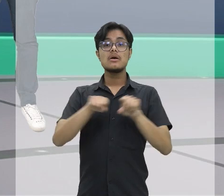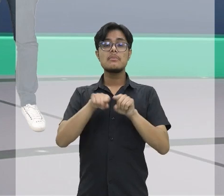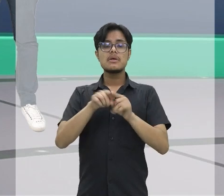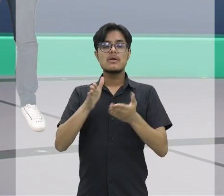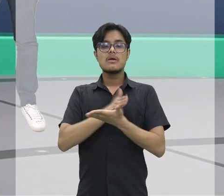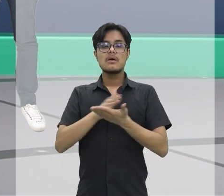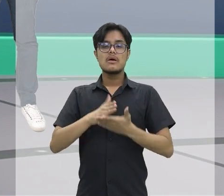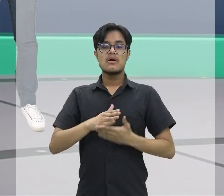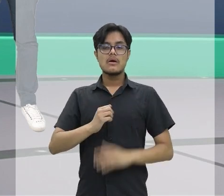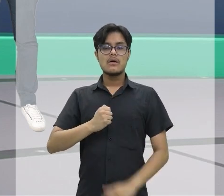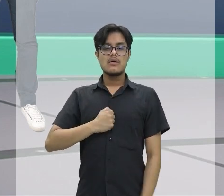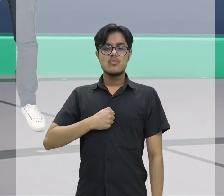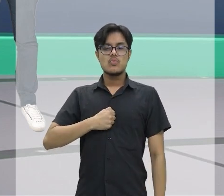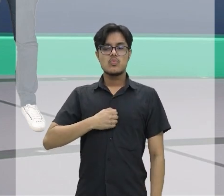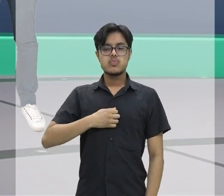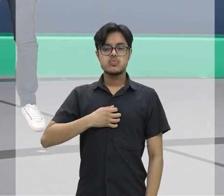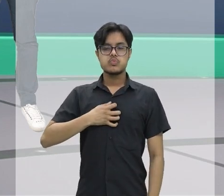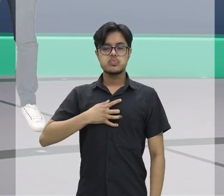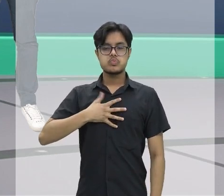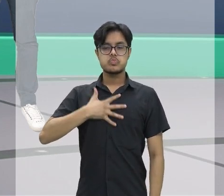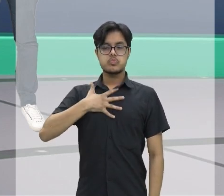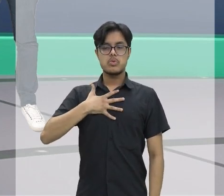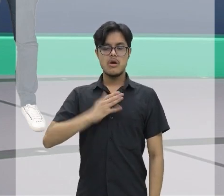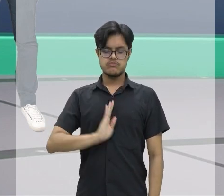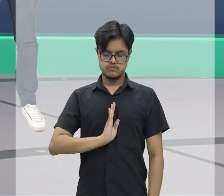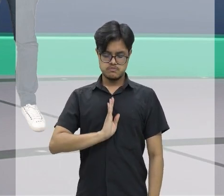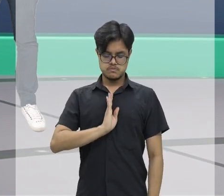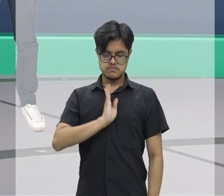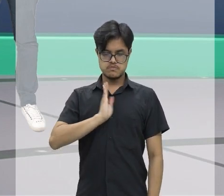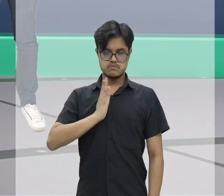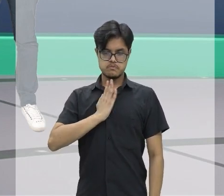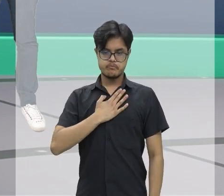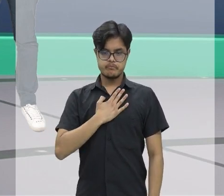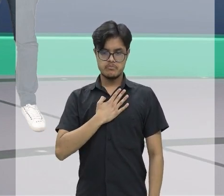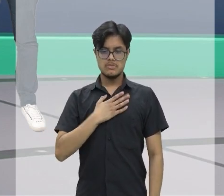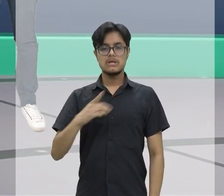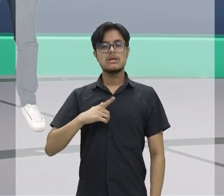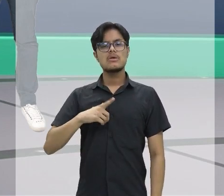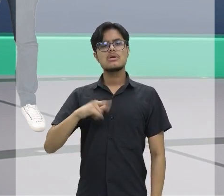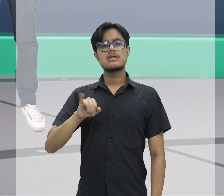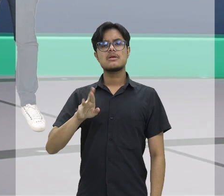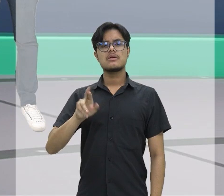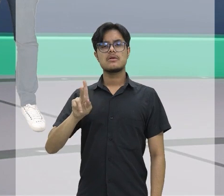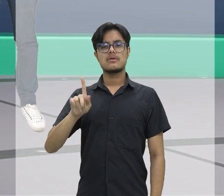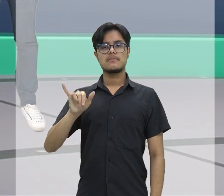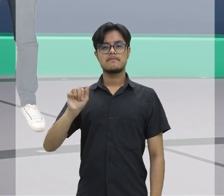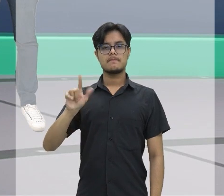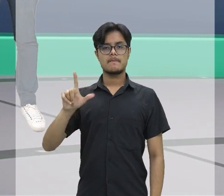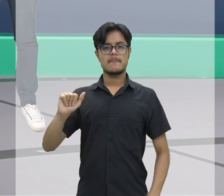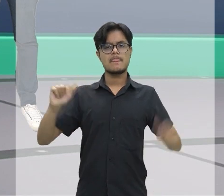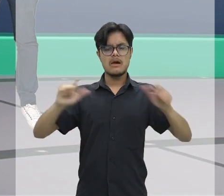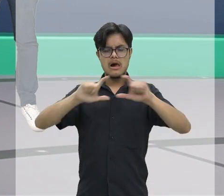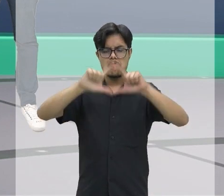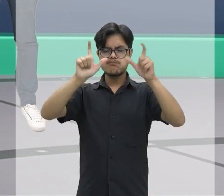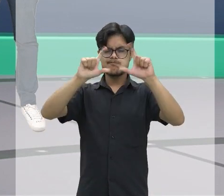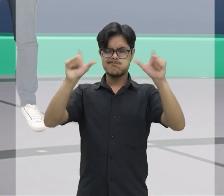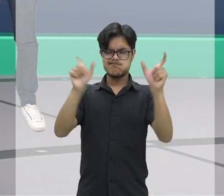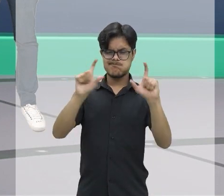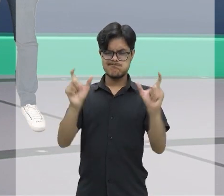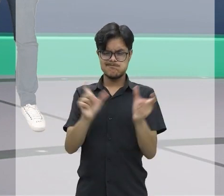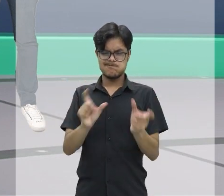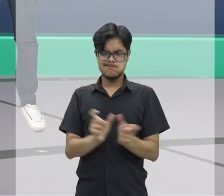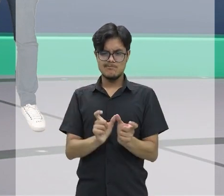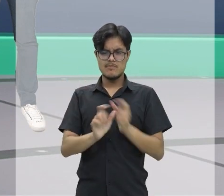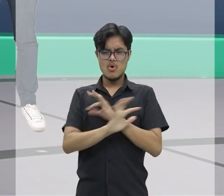né, aqueles que vão ser um pouco mais chatos. Temos os irregulares, os que não apresentam ali um formato definido, né,